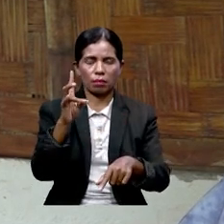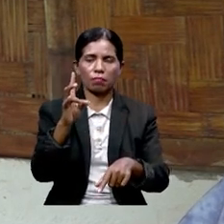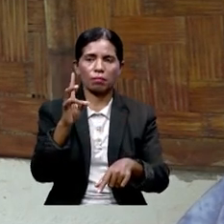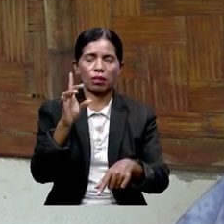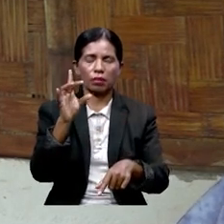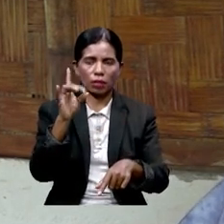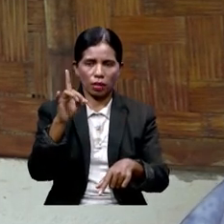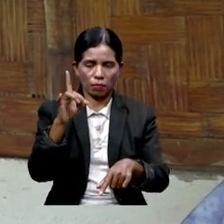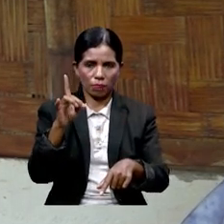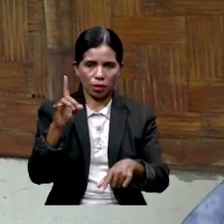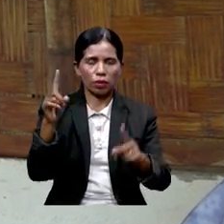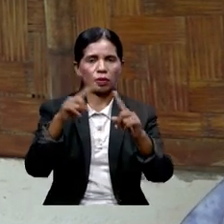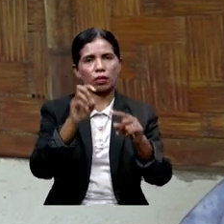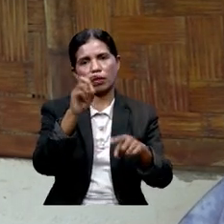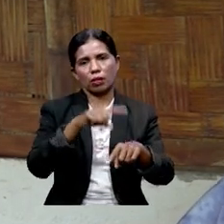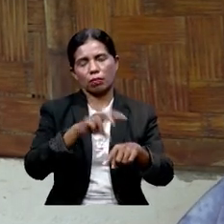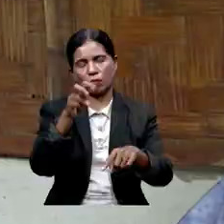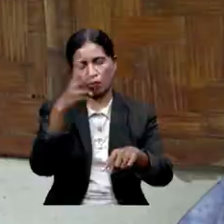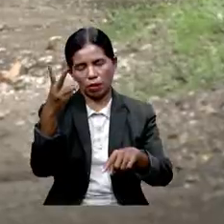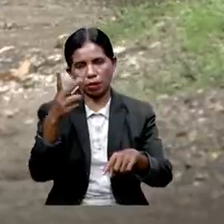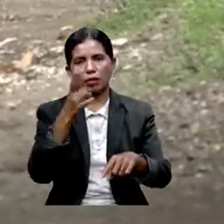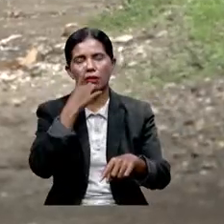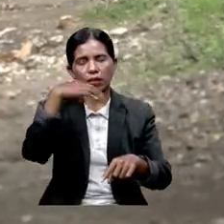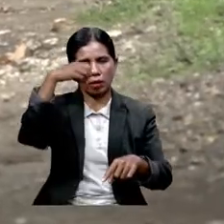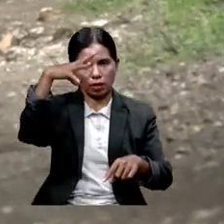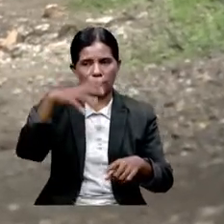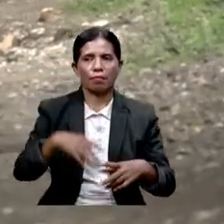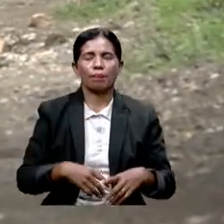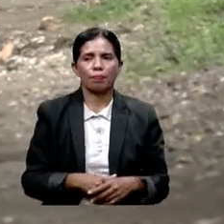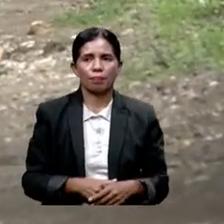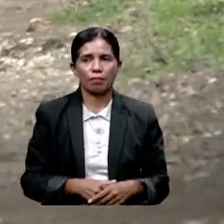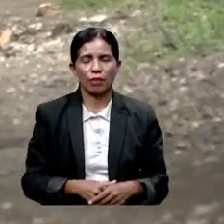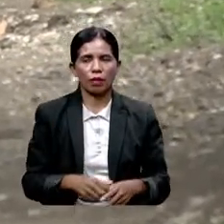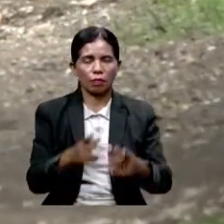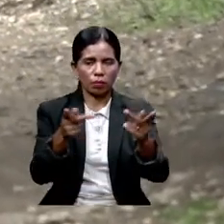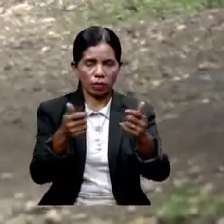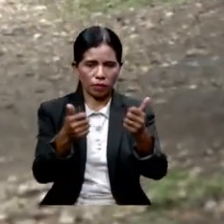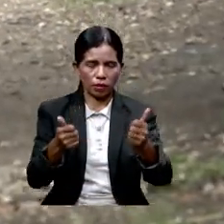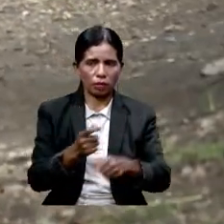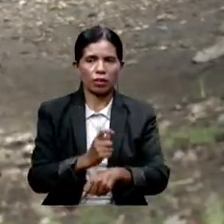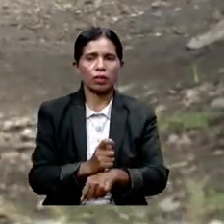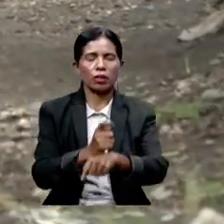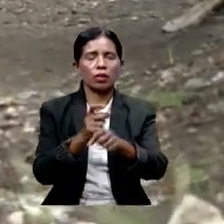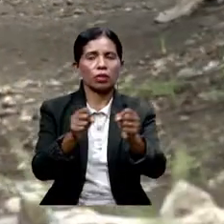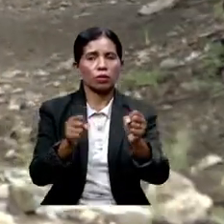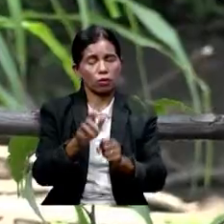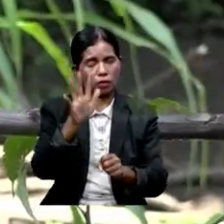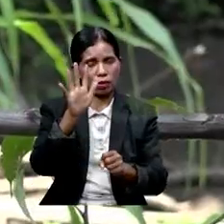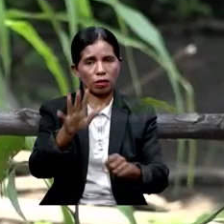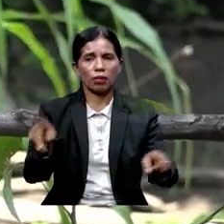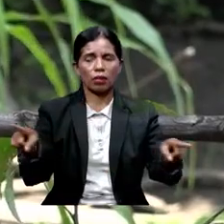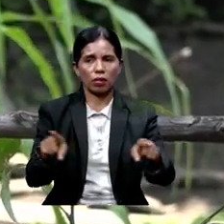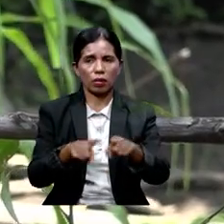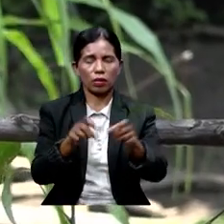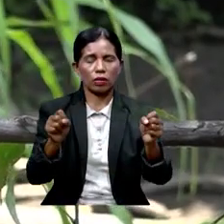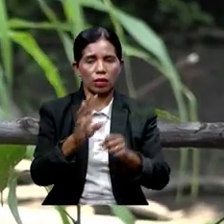maka 4 horas de tempo. Posto administrativo Atauro, composto Rusi Suku Lima, Hanesan